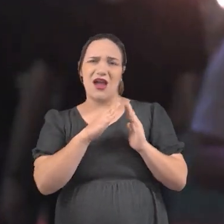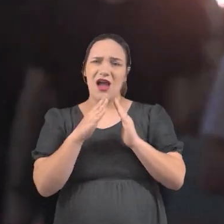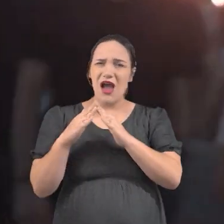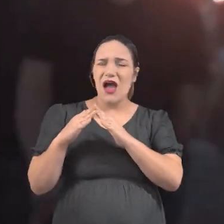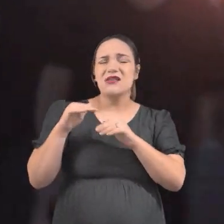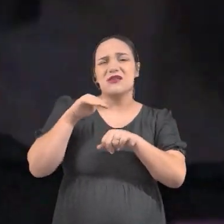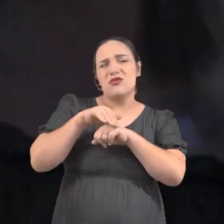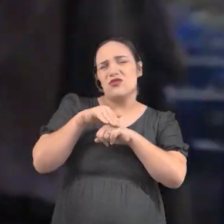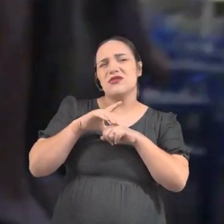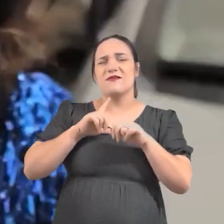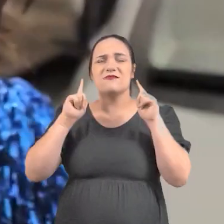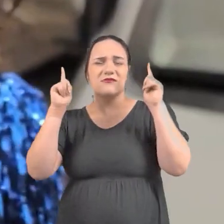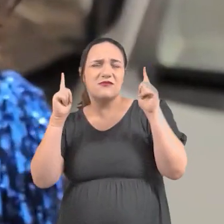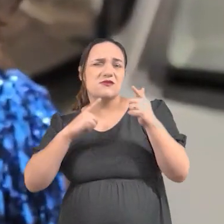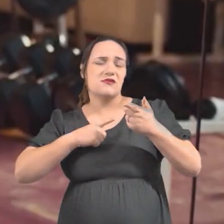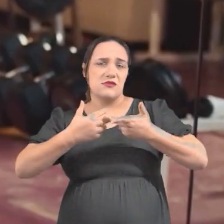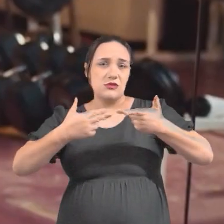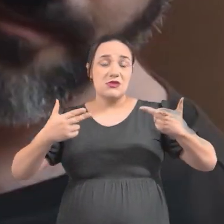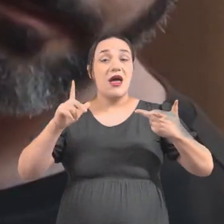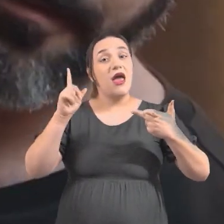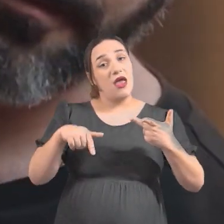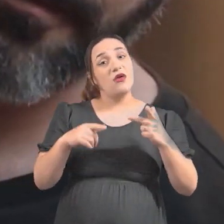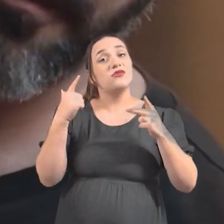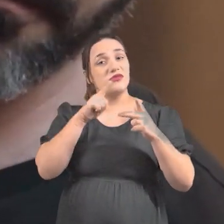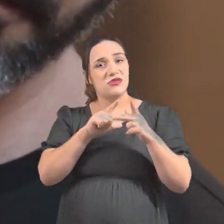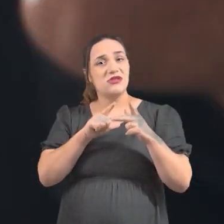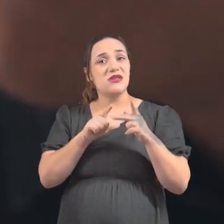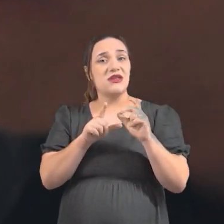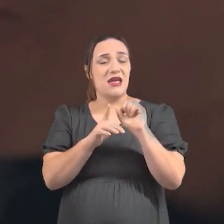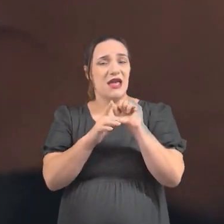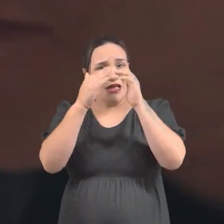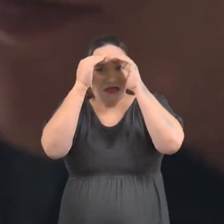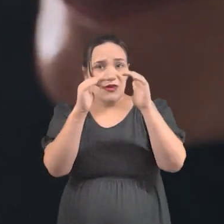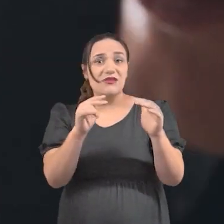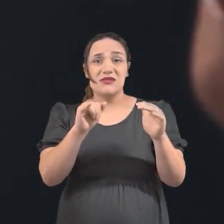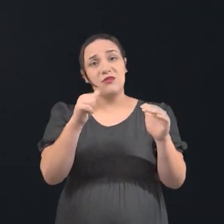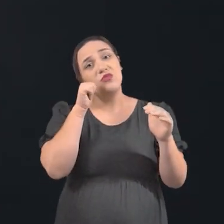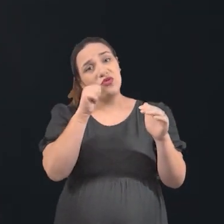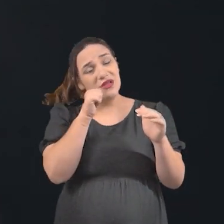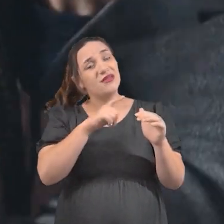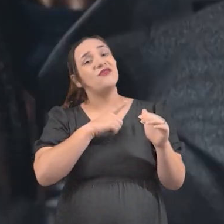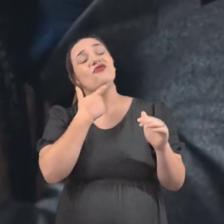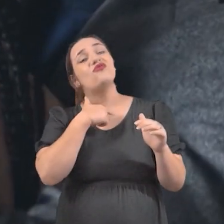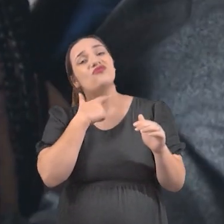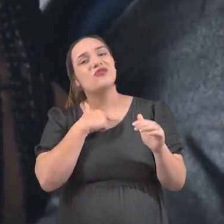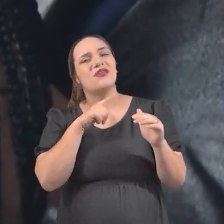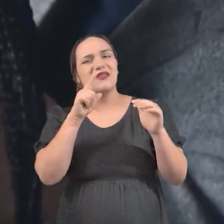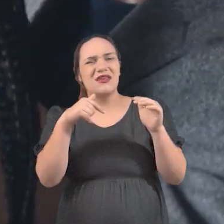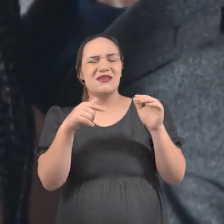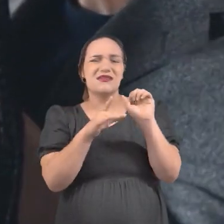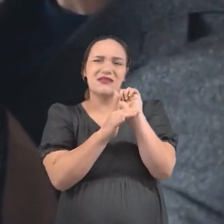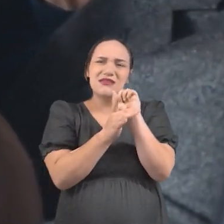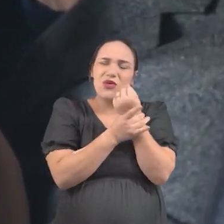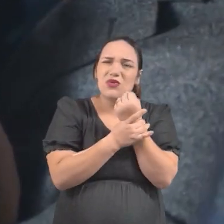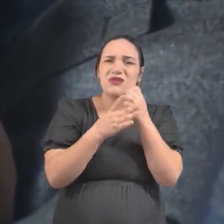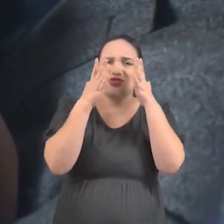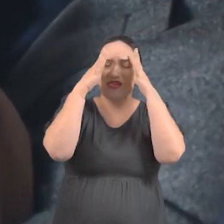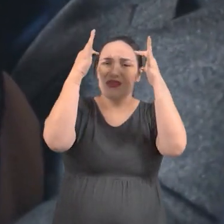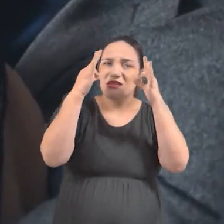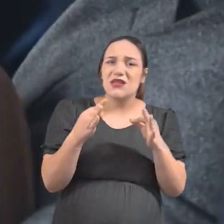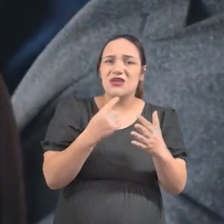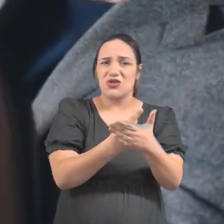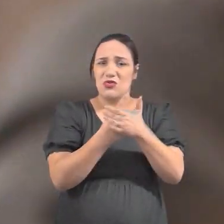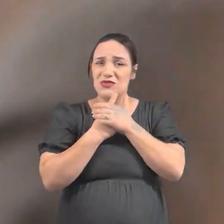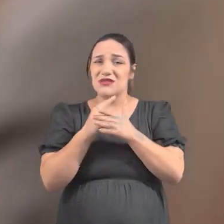espaços de alta incidência de vulnerabilidade. A medida visa garantir o respeito ao consentimento, promovendo segurança, dignidade e